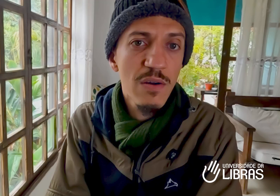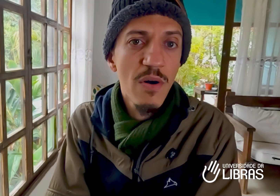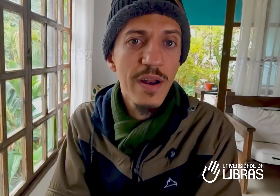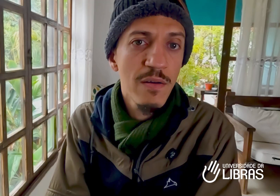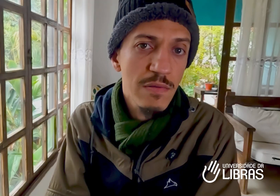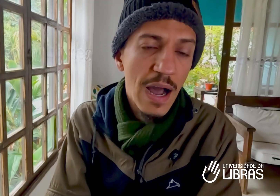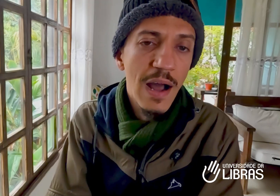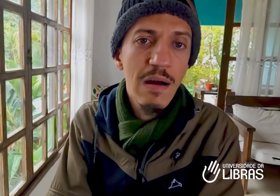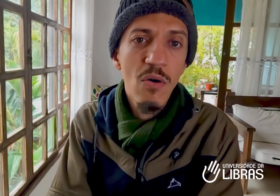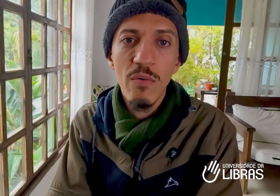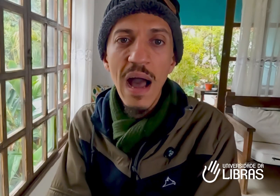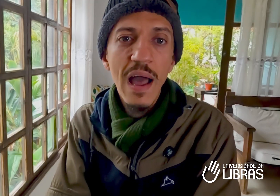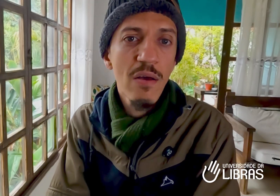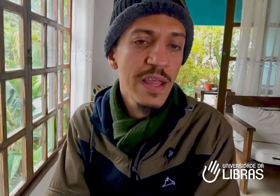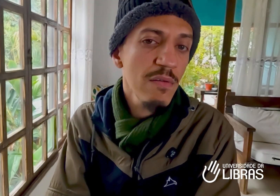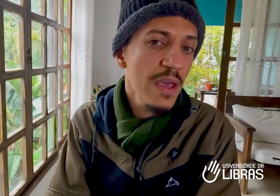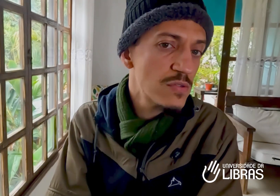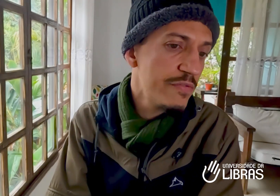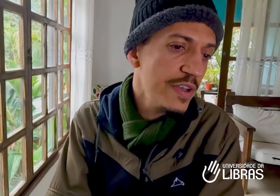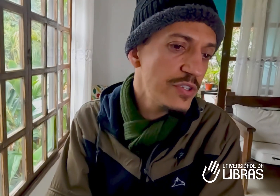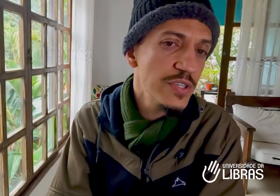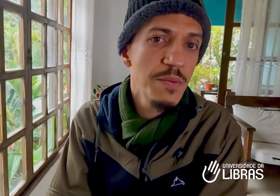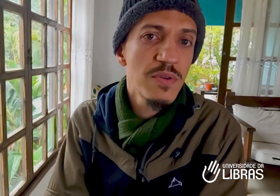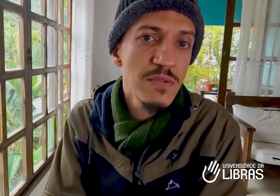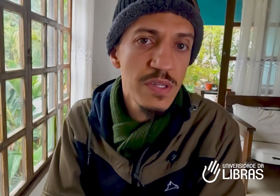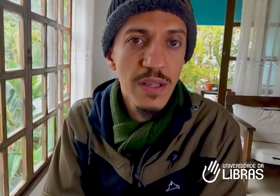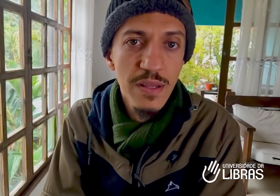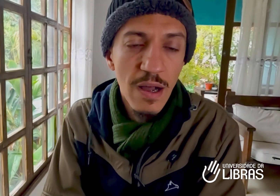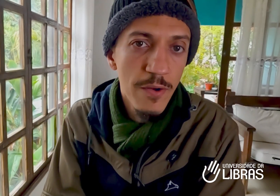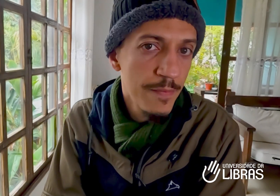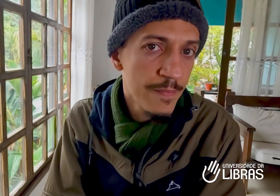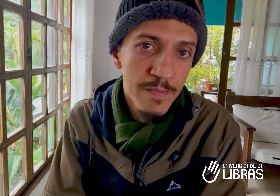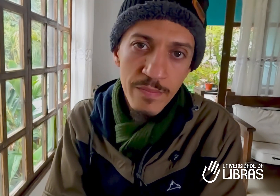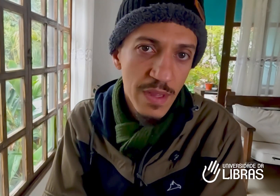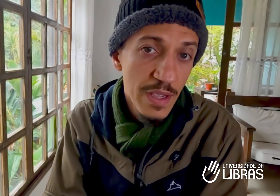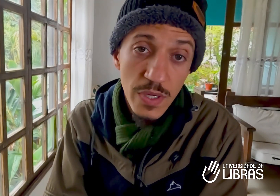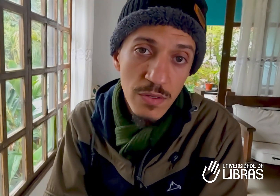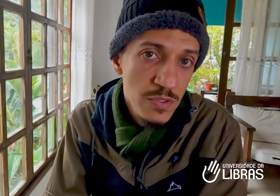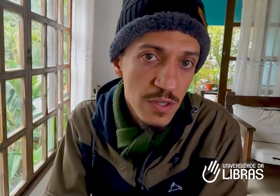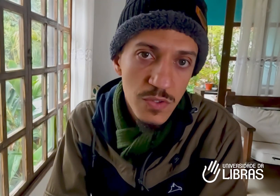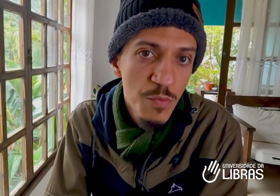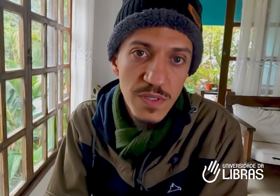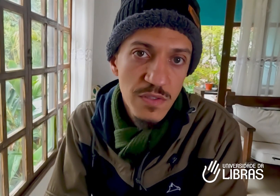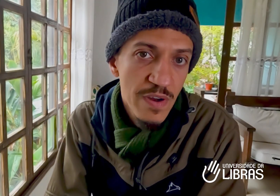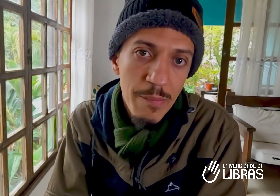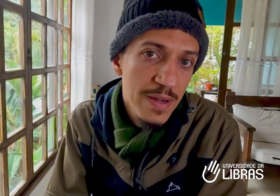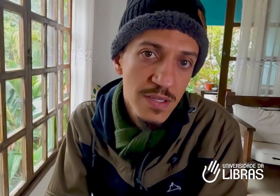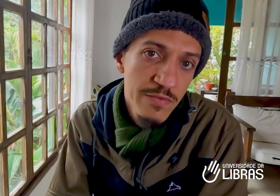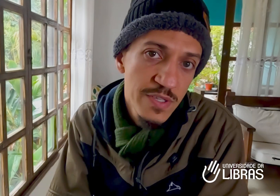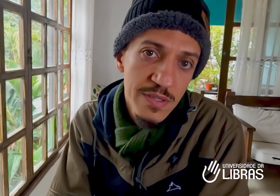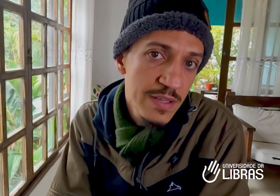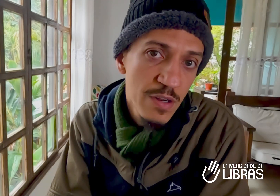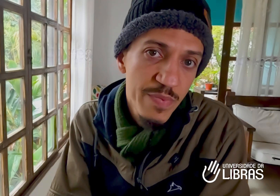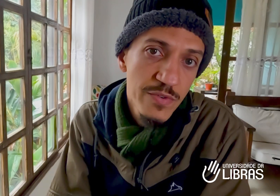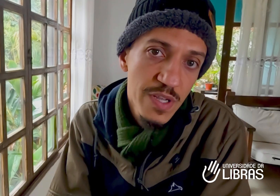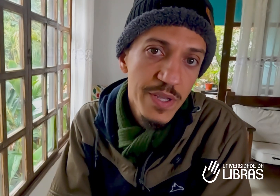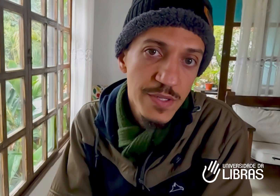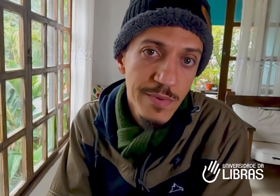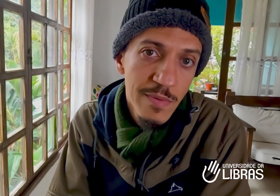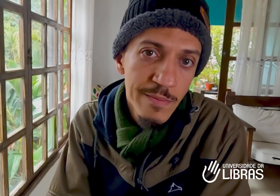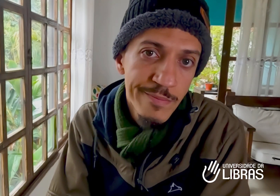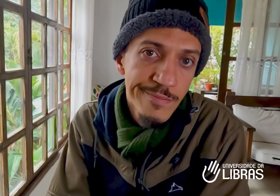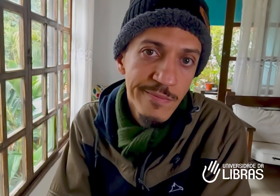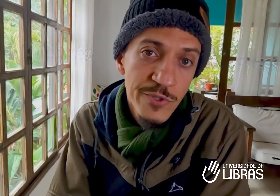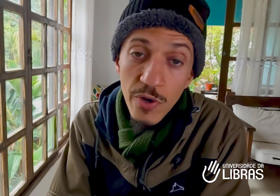condições agora, não dá, ou, eu tenho que resolver X, Y, Z e tal. Isso aí são só desculpas esfarrapadas que você está dando para você